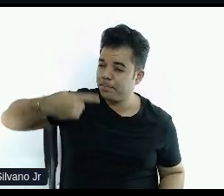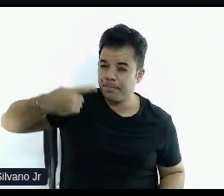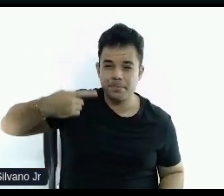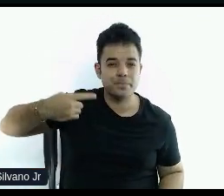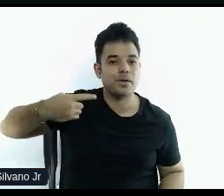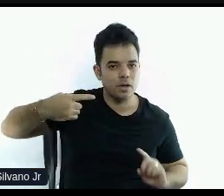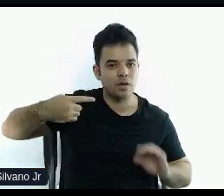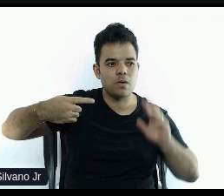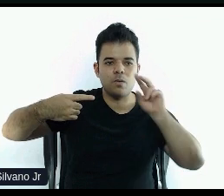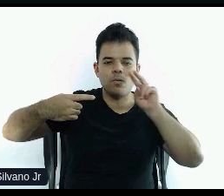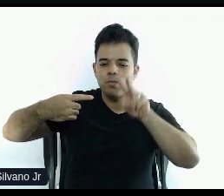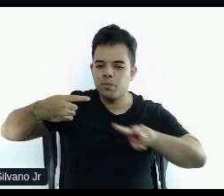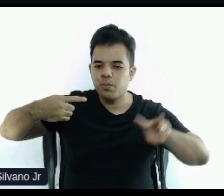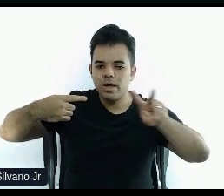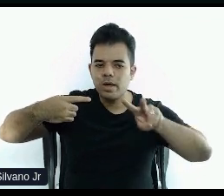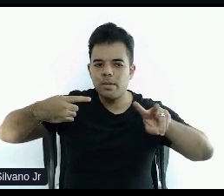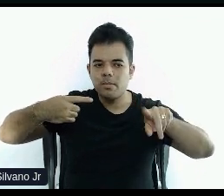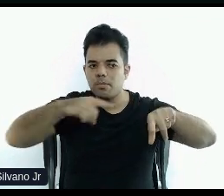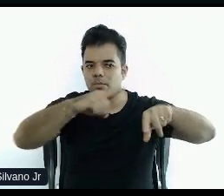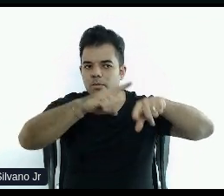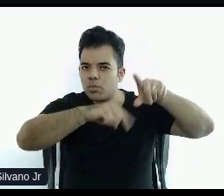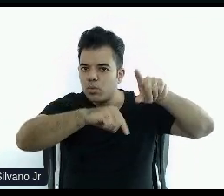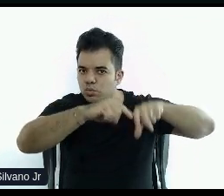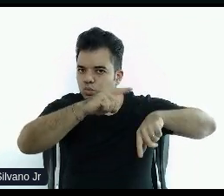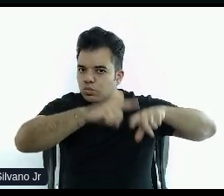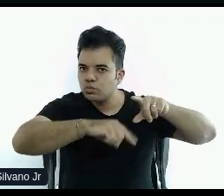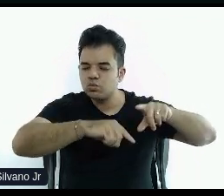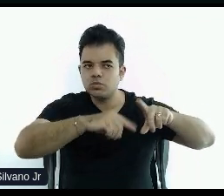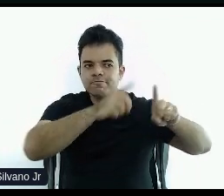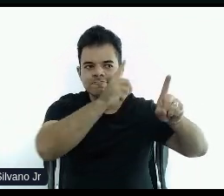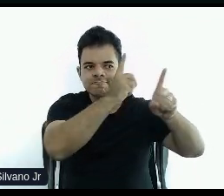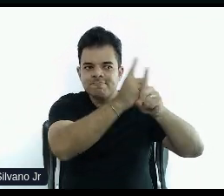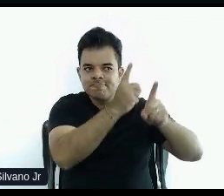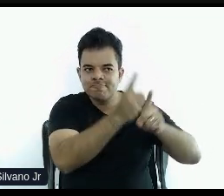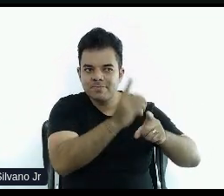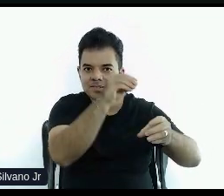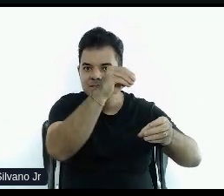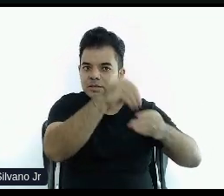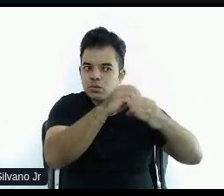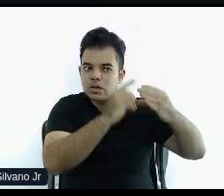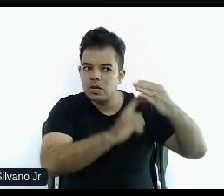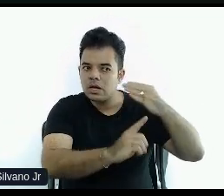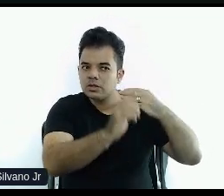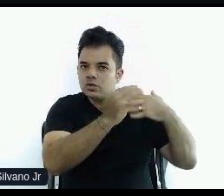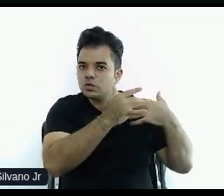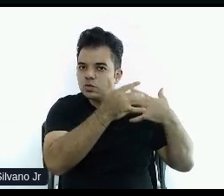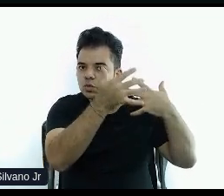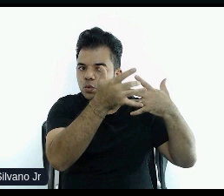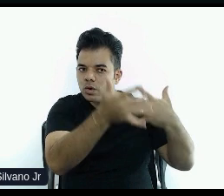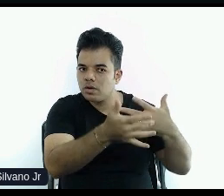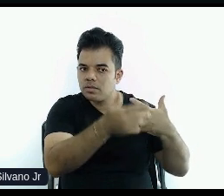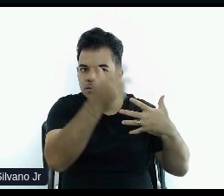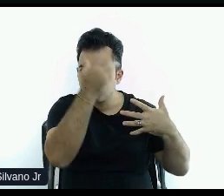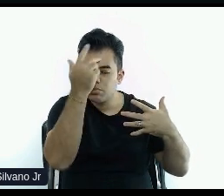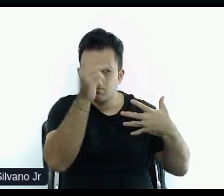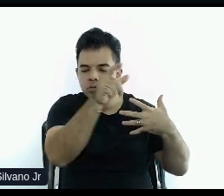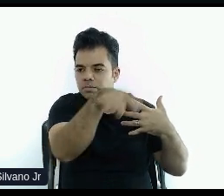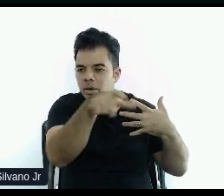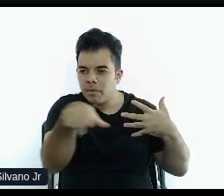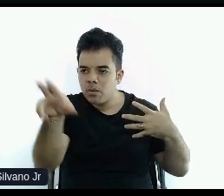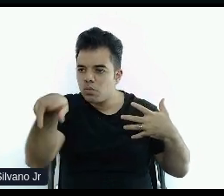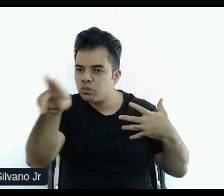a olhar para o produto, identificar quais são as jornadas, identificar quais são as pessoas envolvidas e